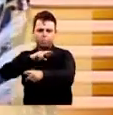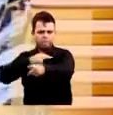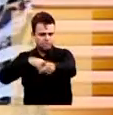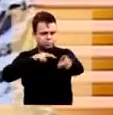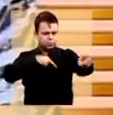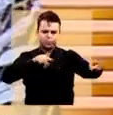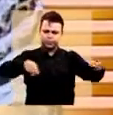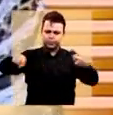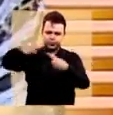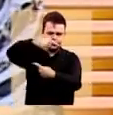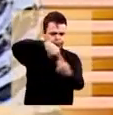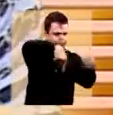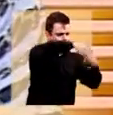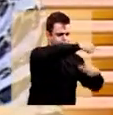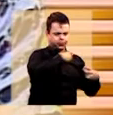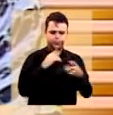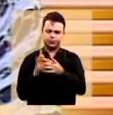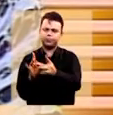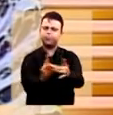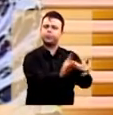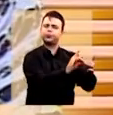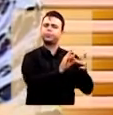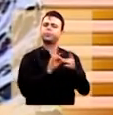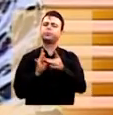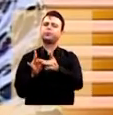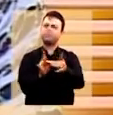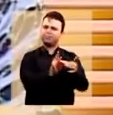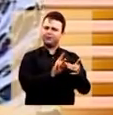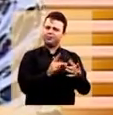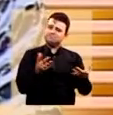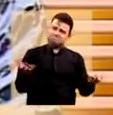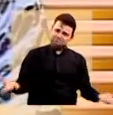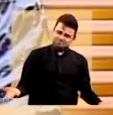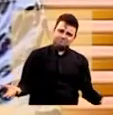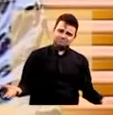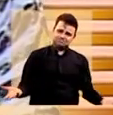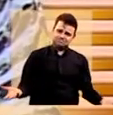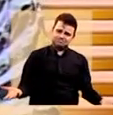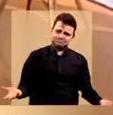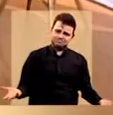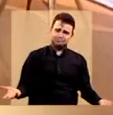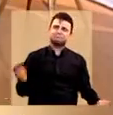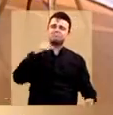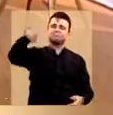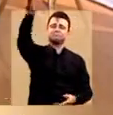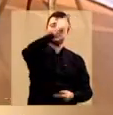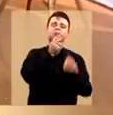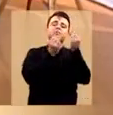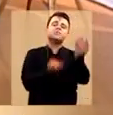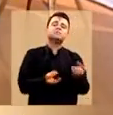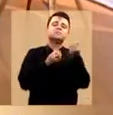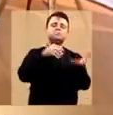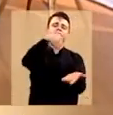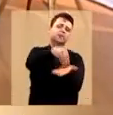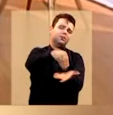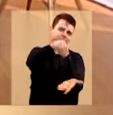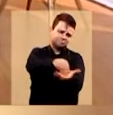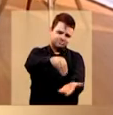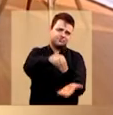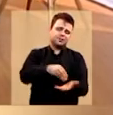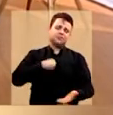se cruzam. Né? Então, gente, é tudo falta de